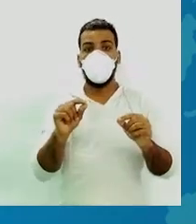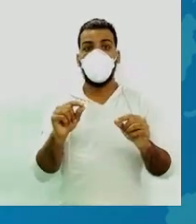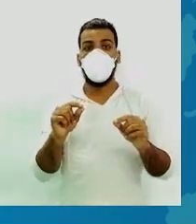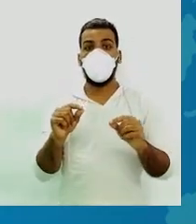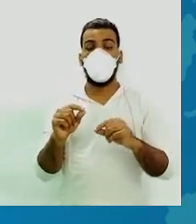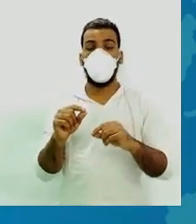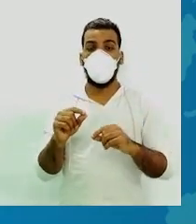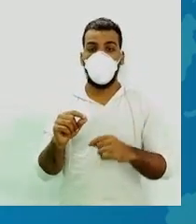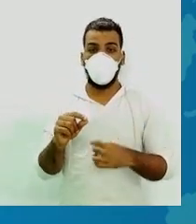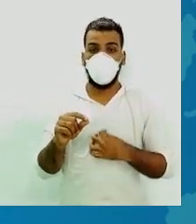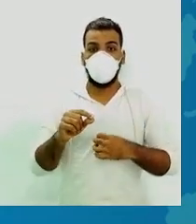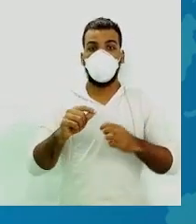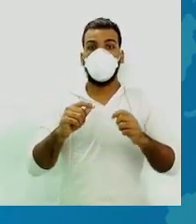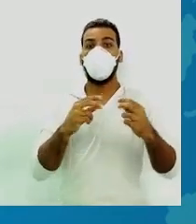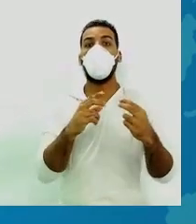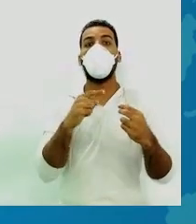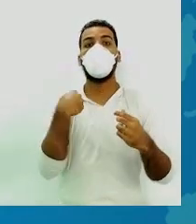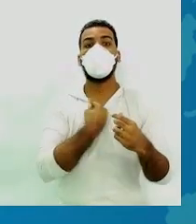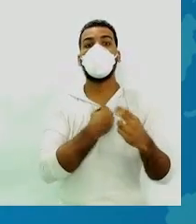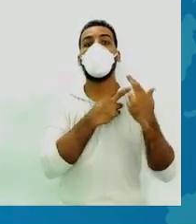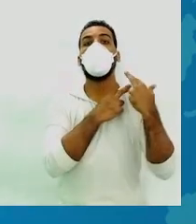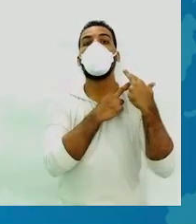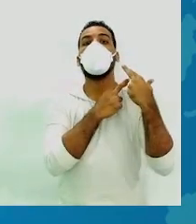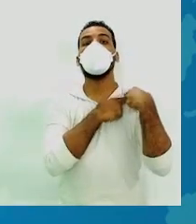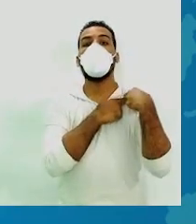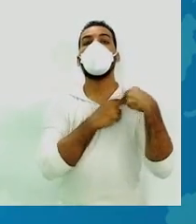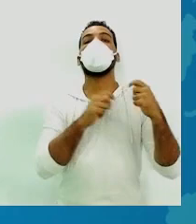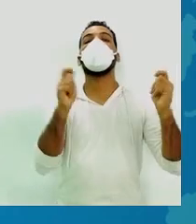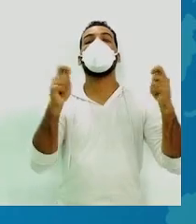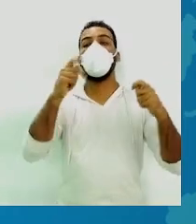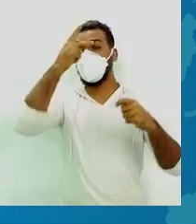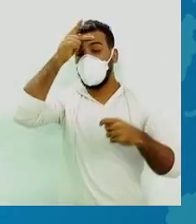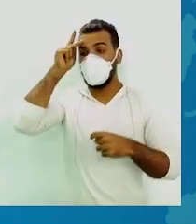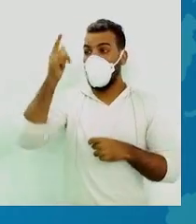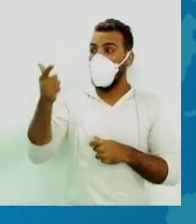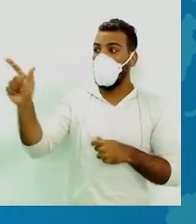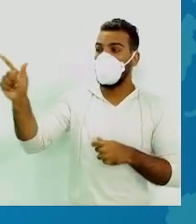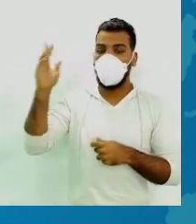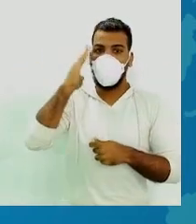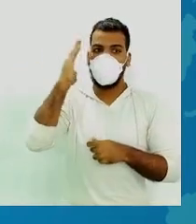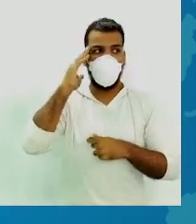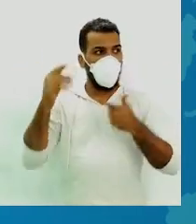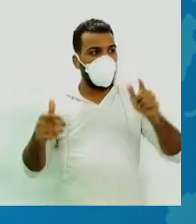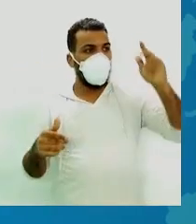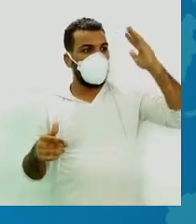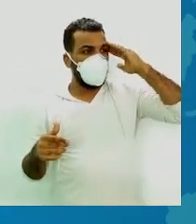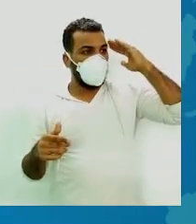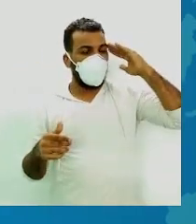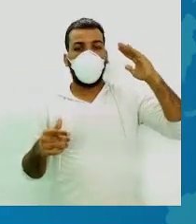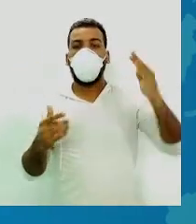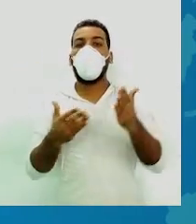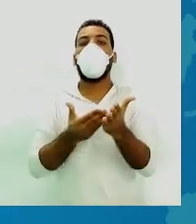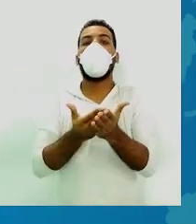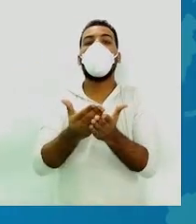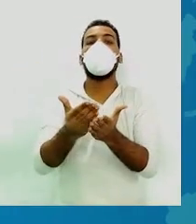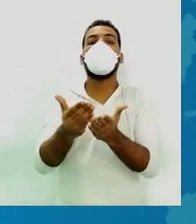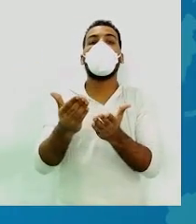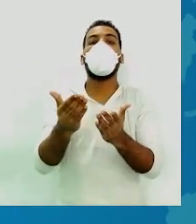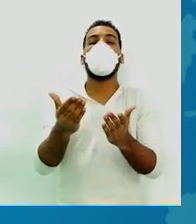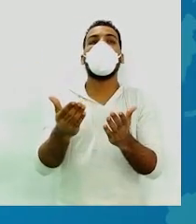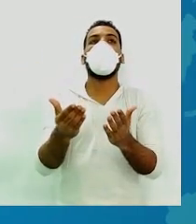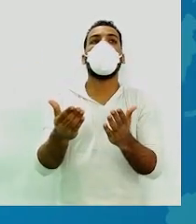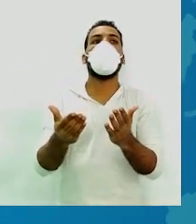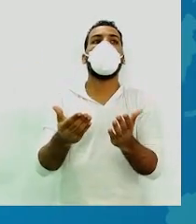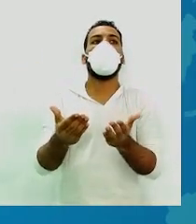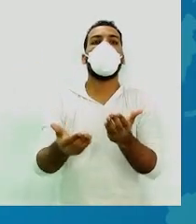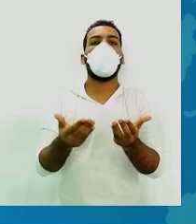agora como sendo responsável para fazer com que outras pessoas entendam e comecem agora